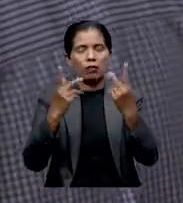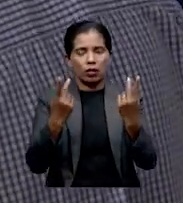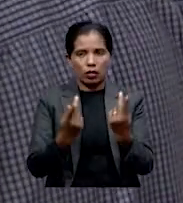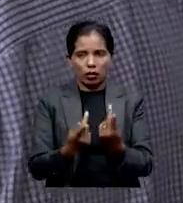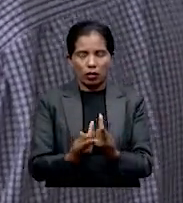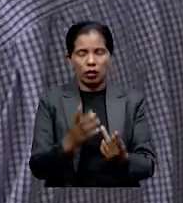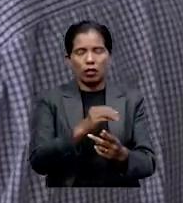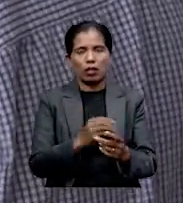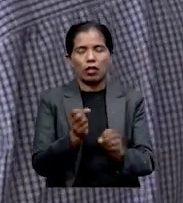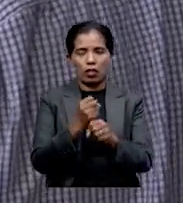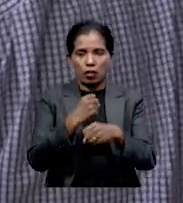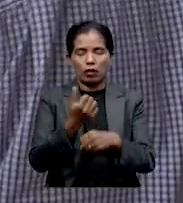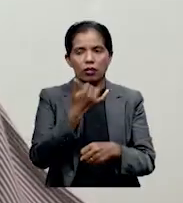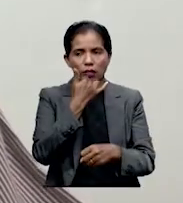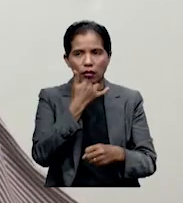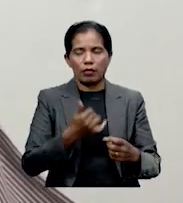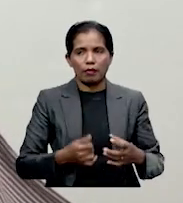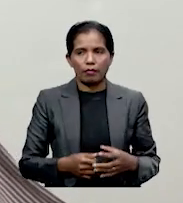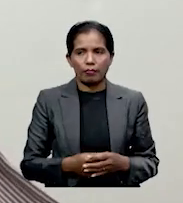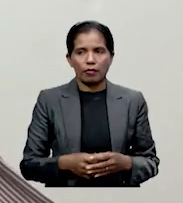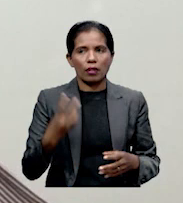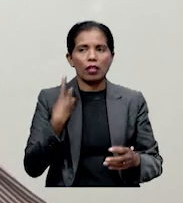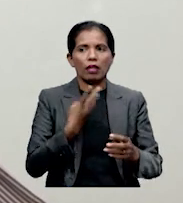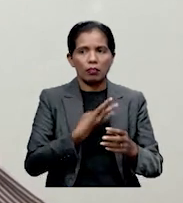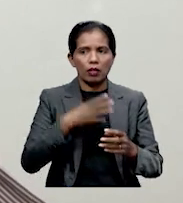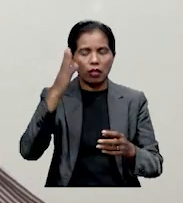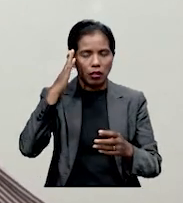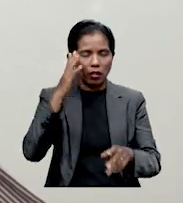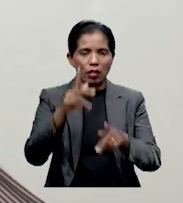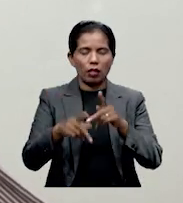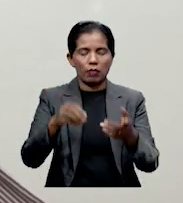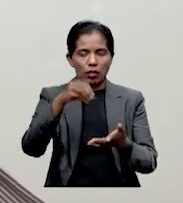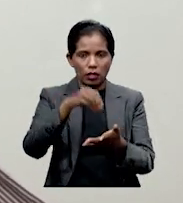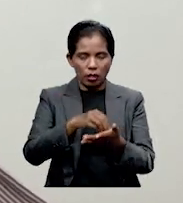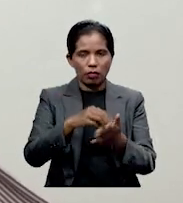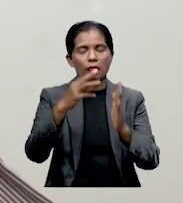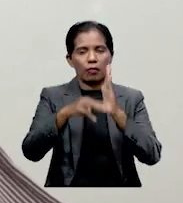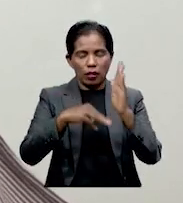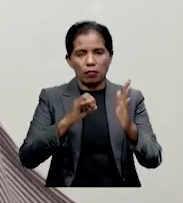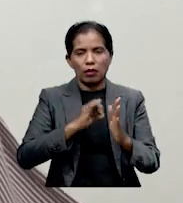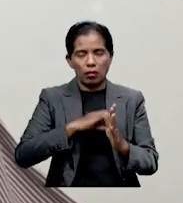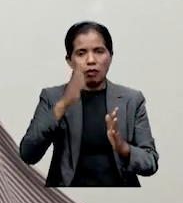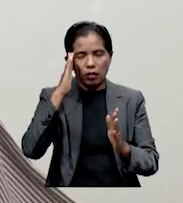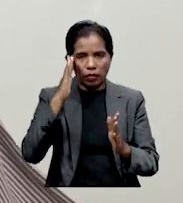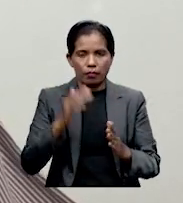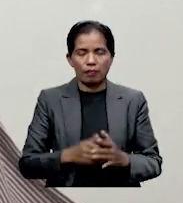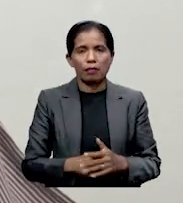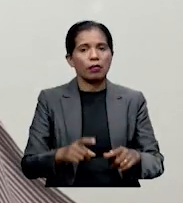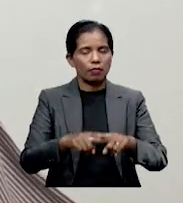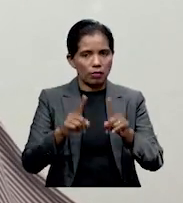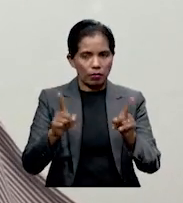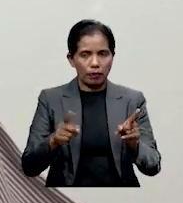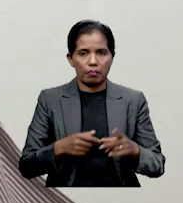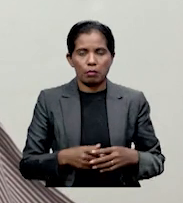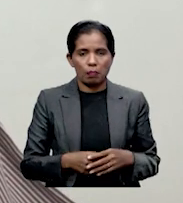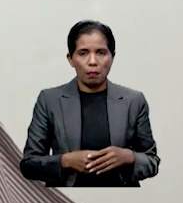comete irregularidade ne. Ami hatene depois de matau e media maka au hatene ne. Mas bem, em princípio,